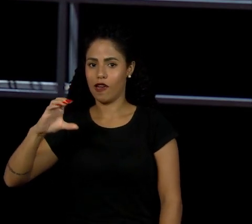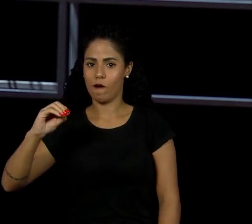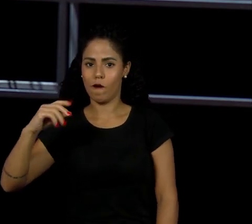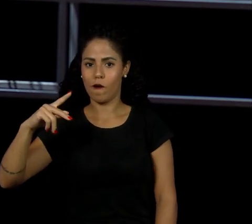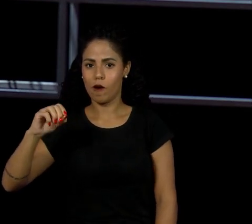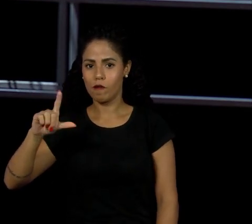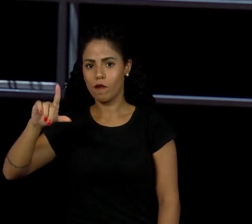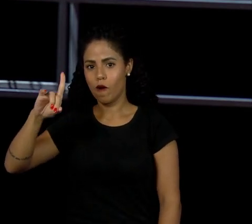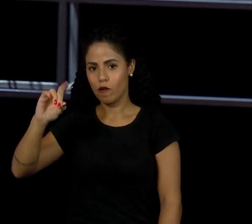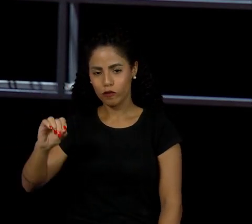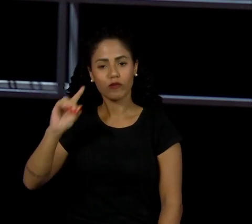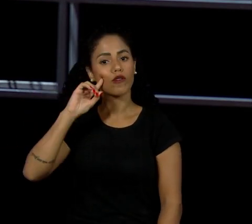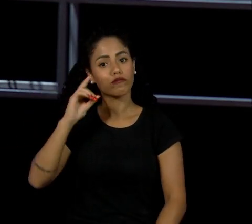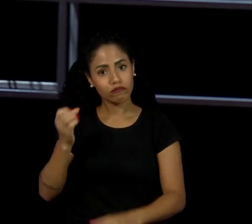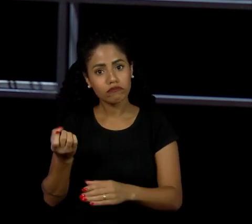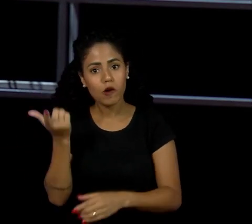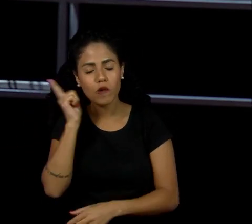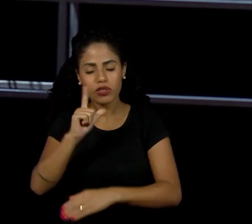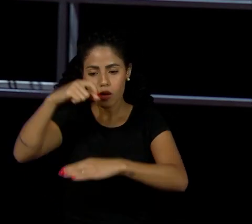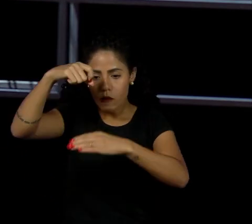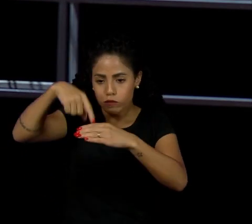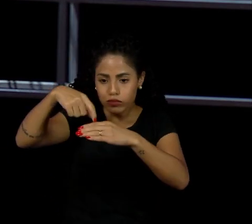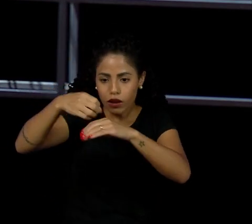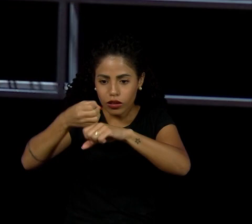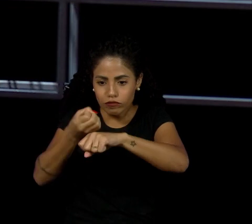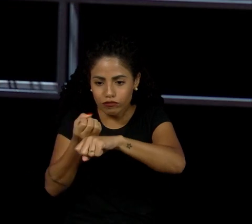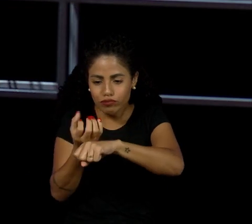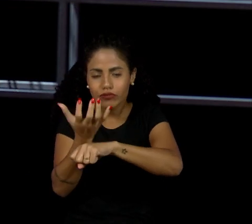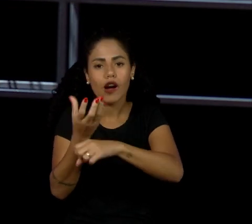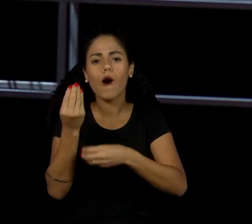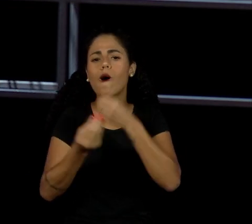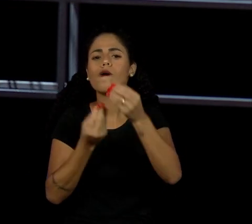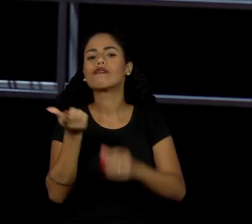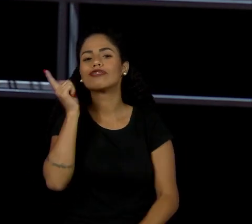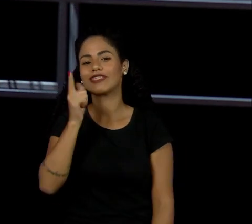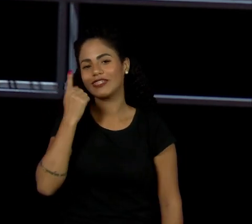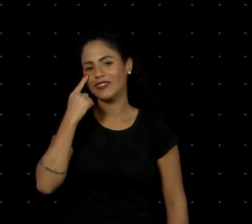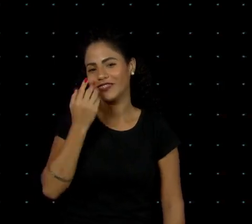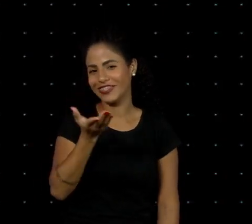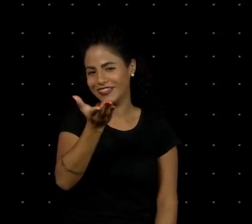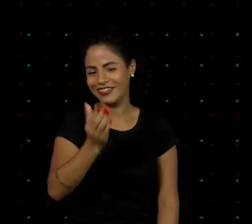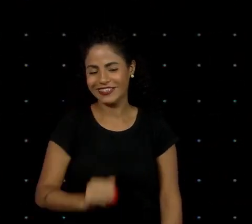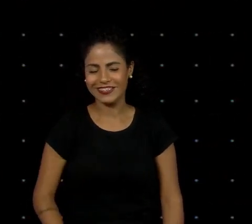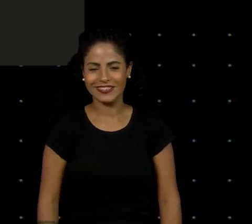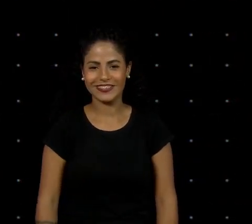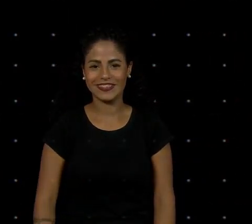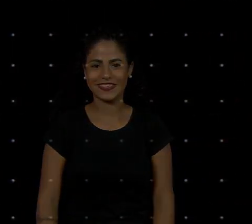seu sítio. E ele nos contou como foi que conseguiu fazer isso. Vamos ver?